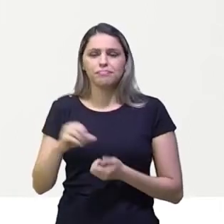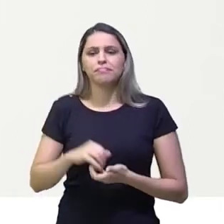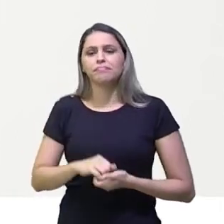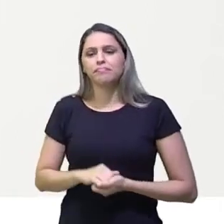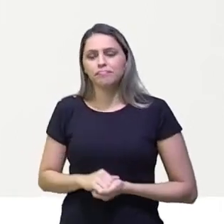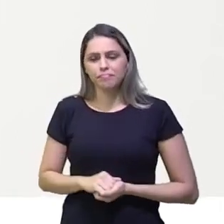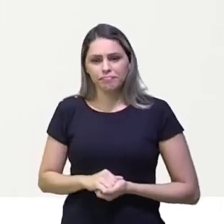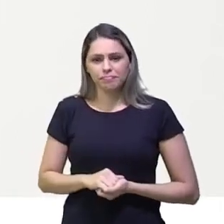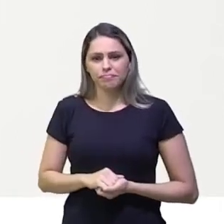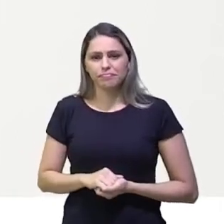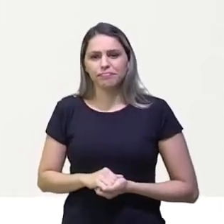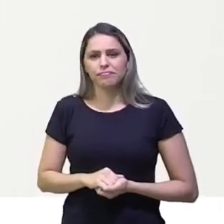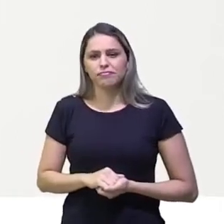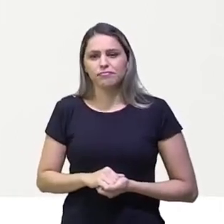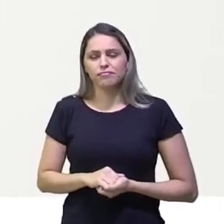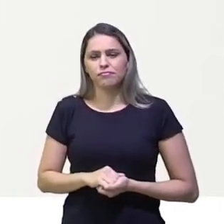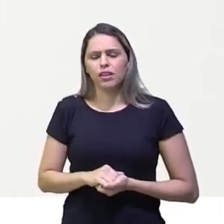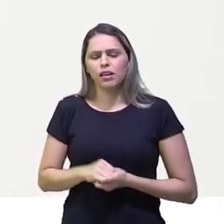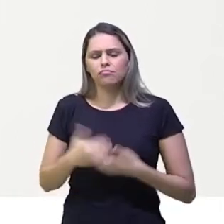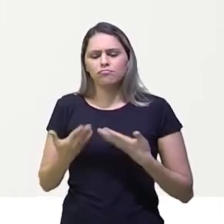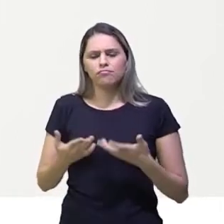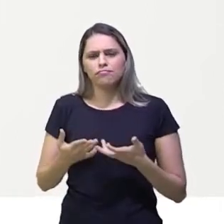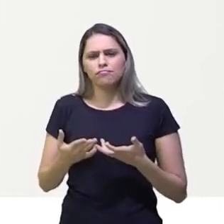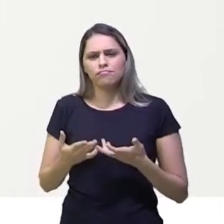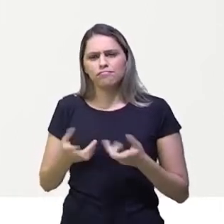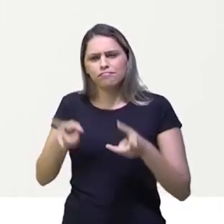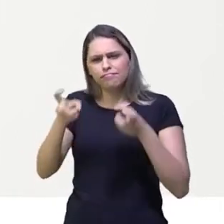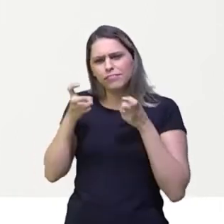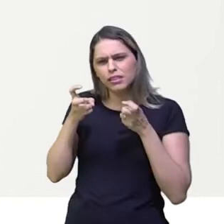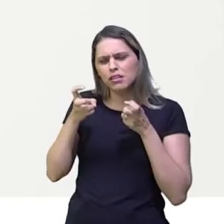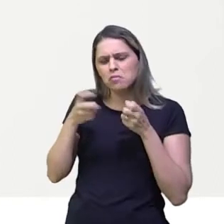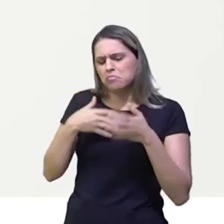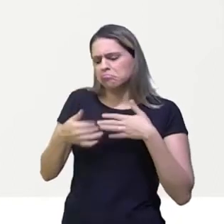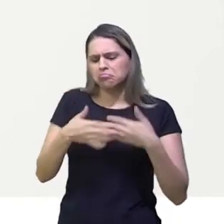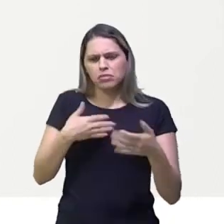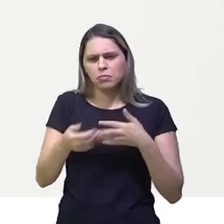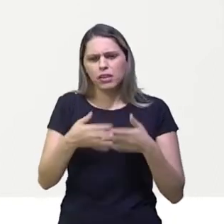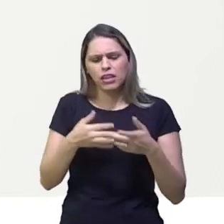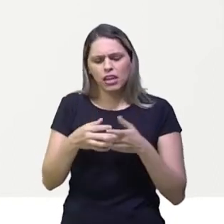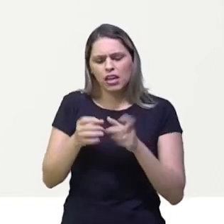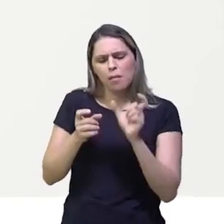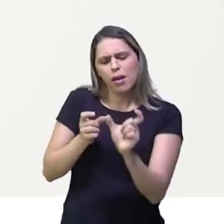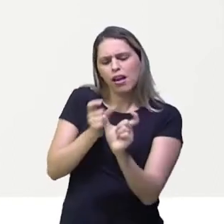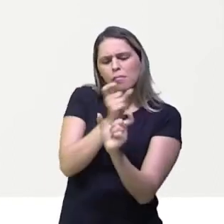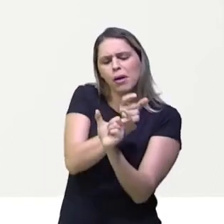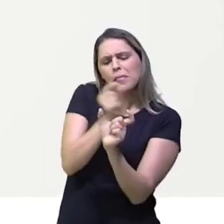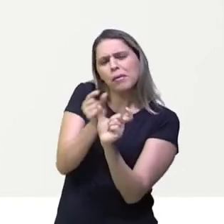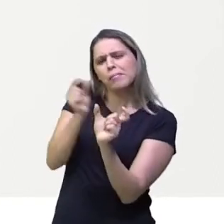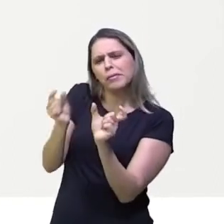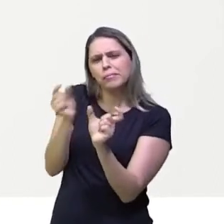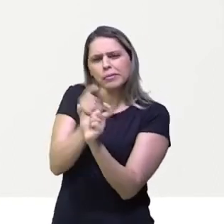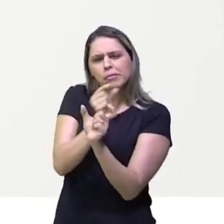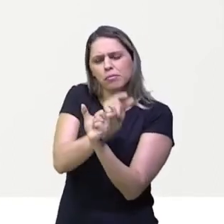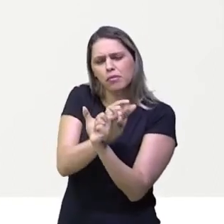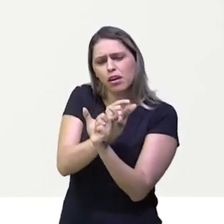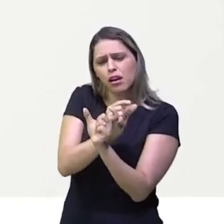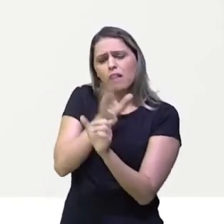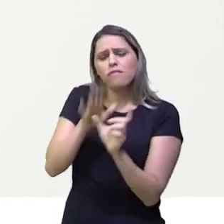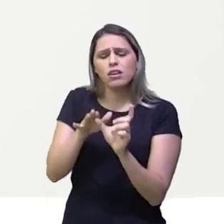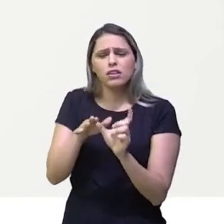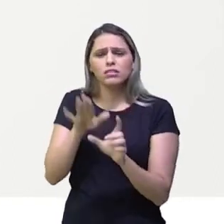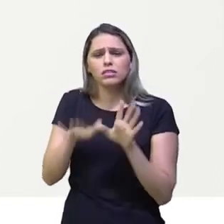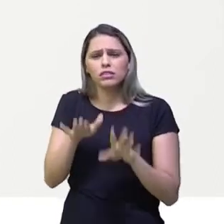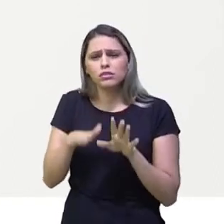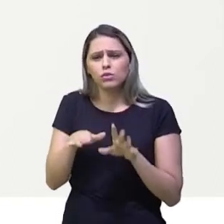Muito bem. Observem que independente do lugar que as letras estão, às vezes elas podem ter o mesmo